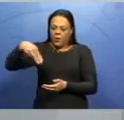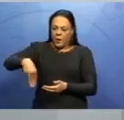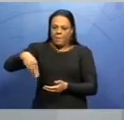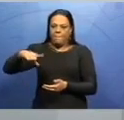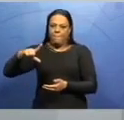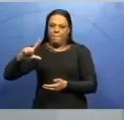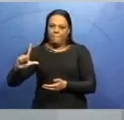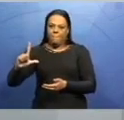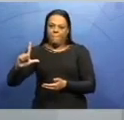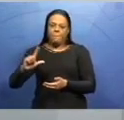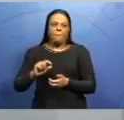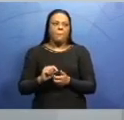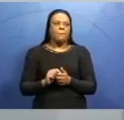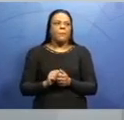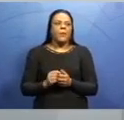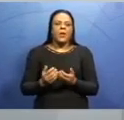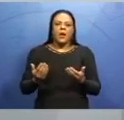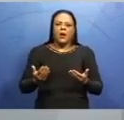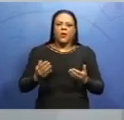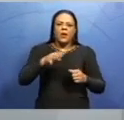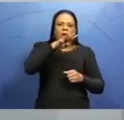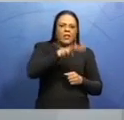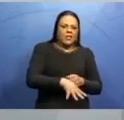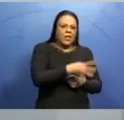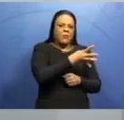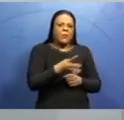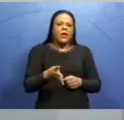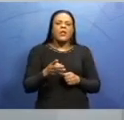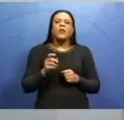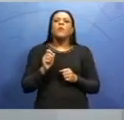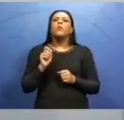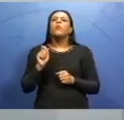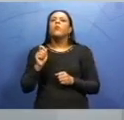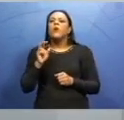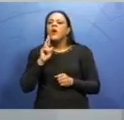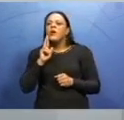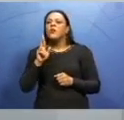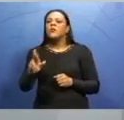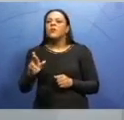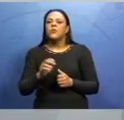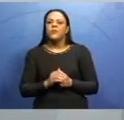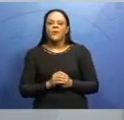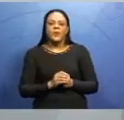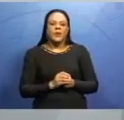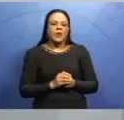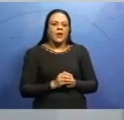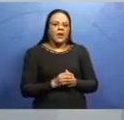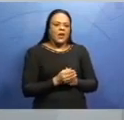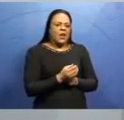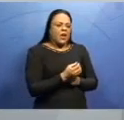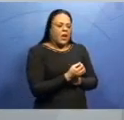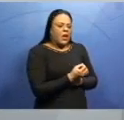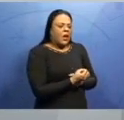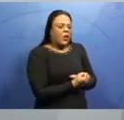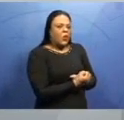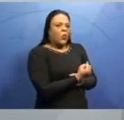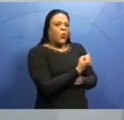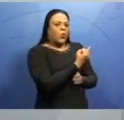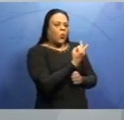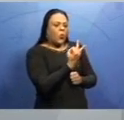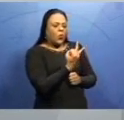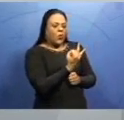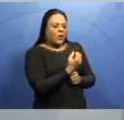Com base na tabela de equivalência, responda. Quantos litros de leite tem em